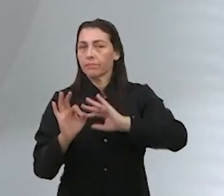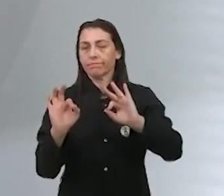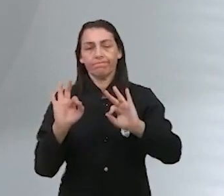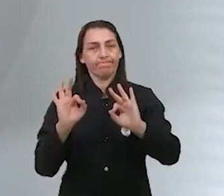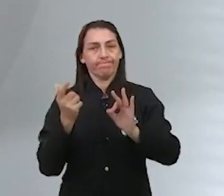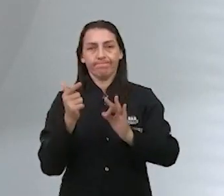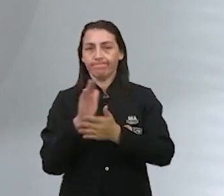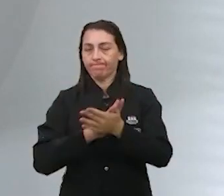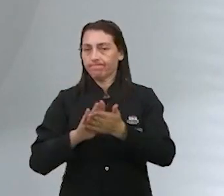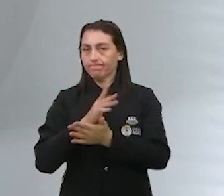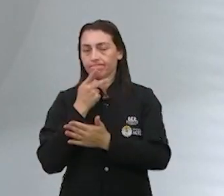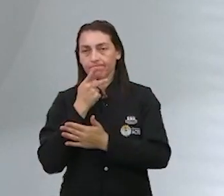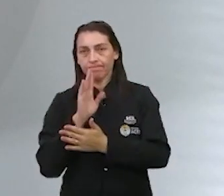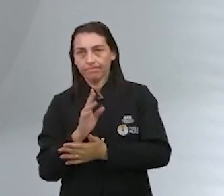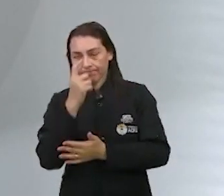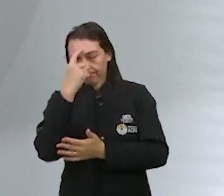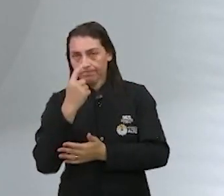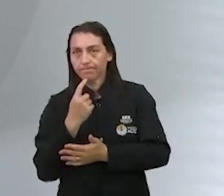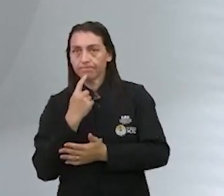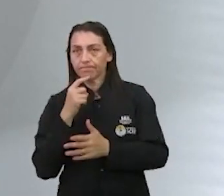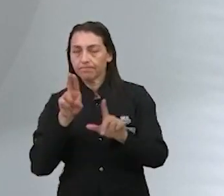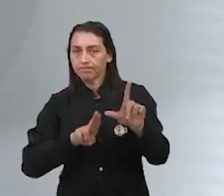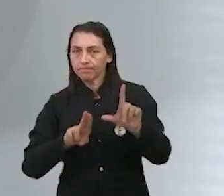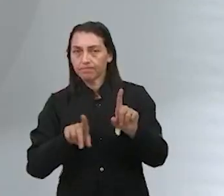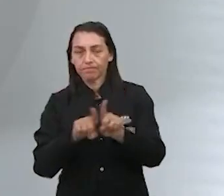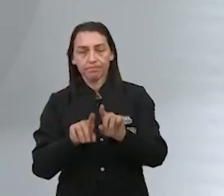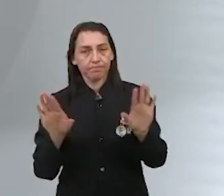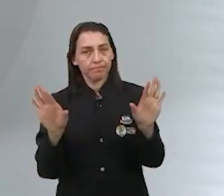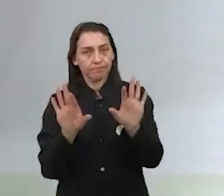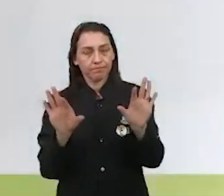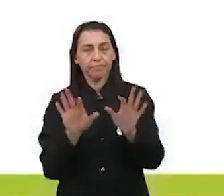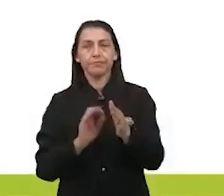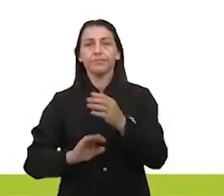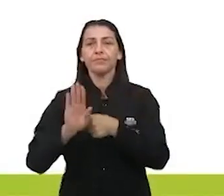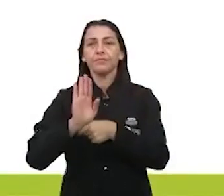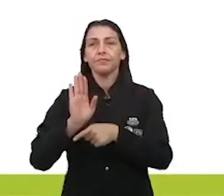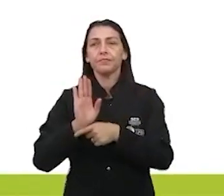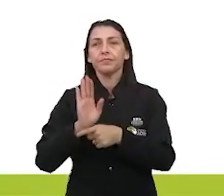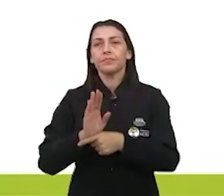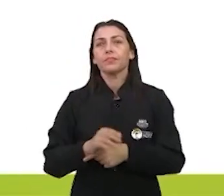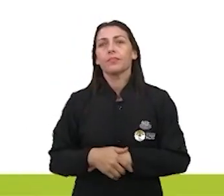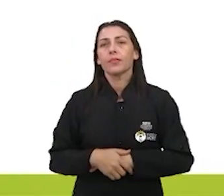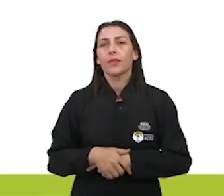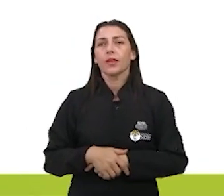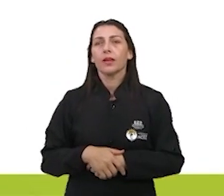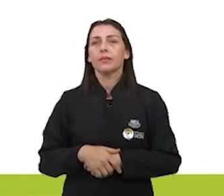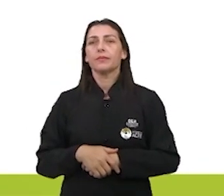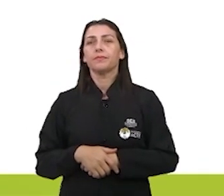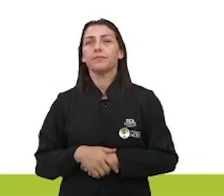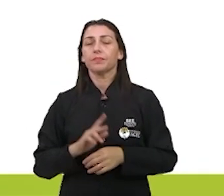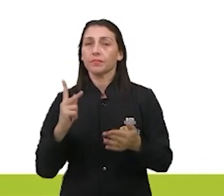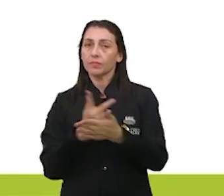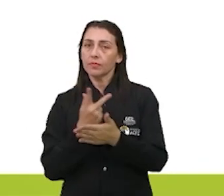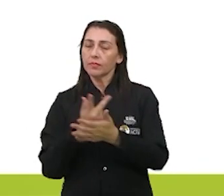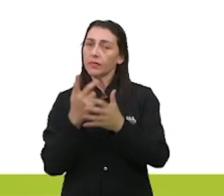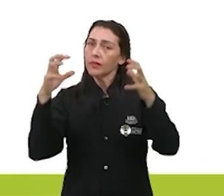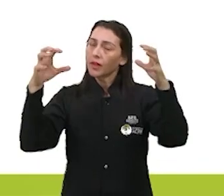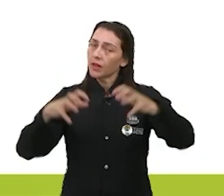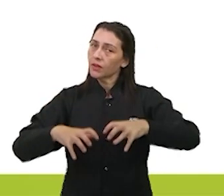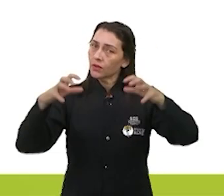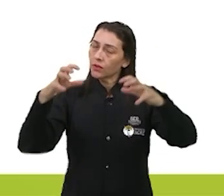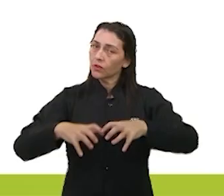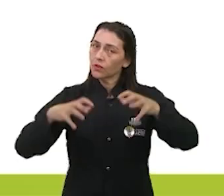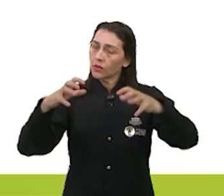nada disso falando, nem na imagem, nem na análise do quadrado. Seria irregularidade das chuvas decorrentes